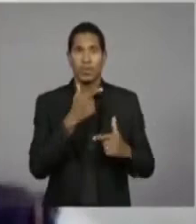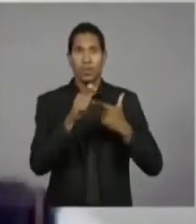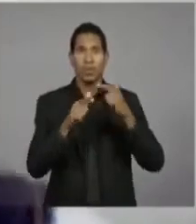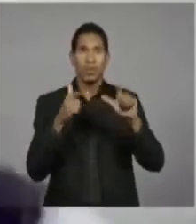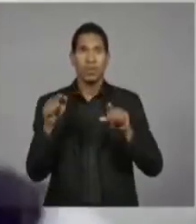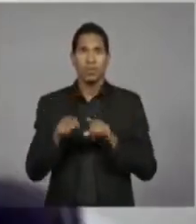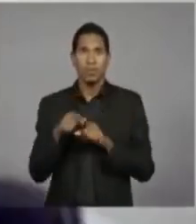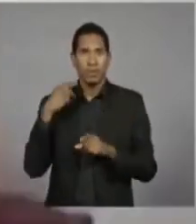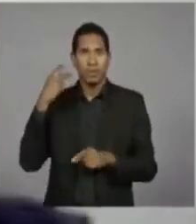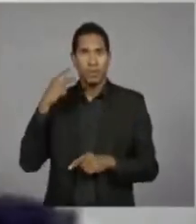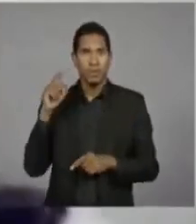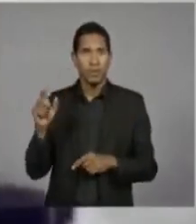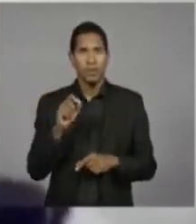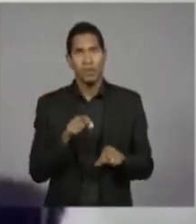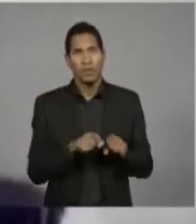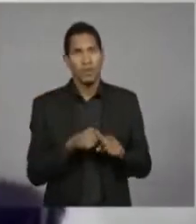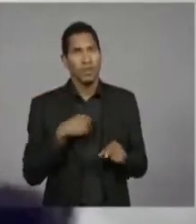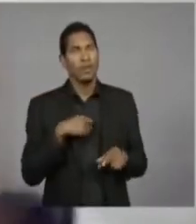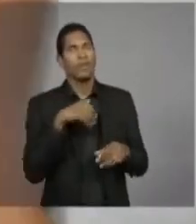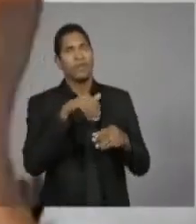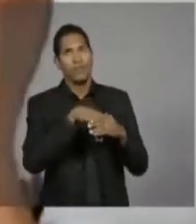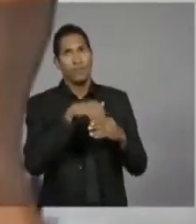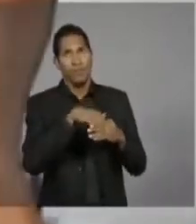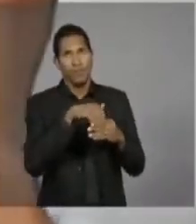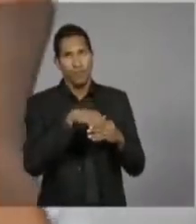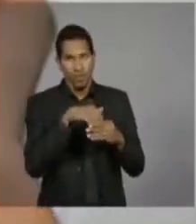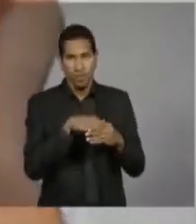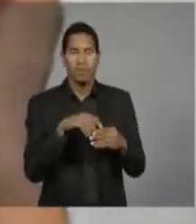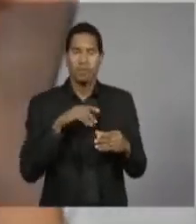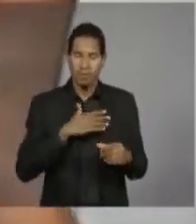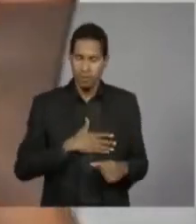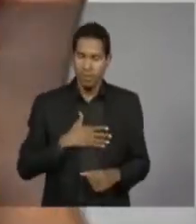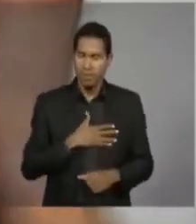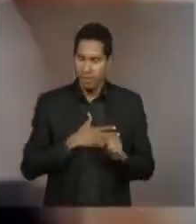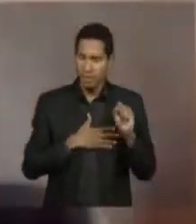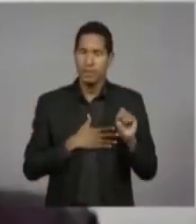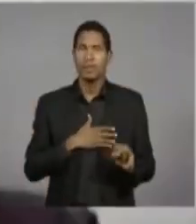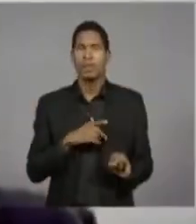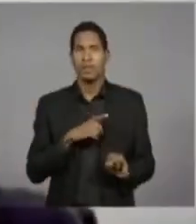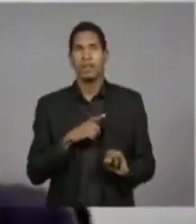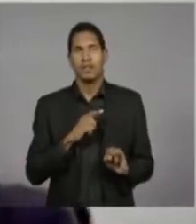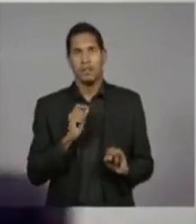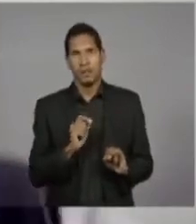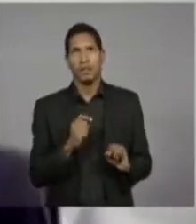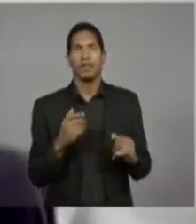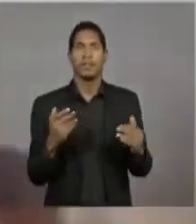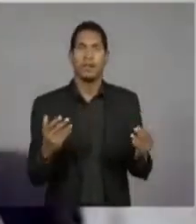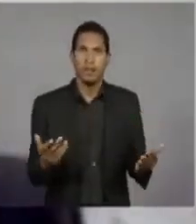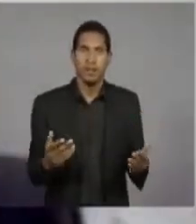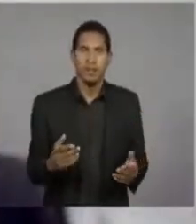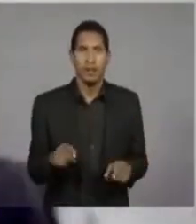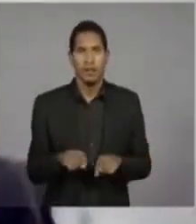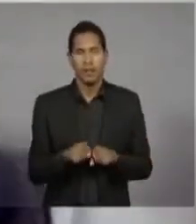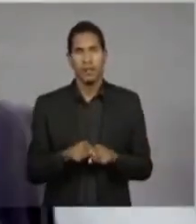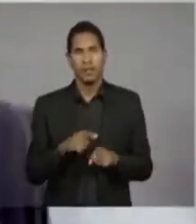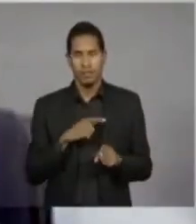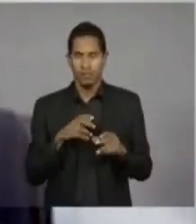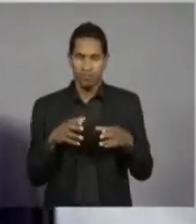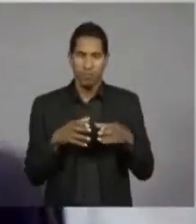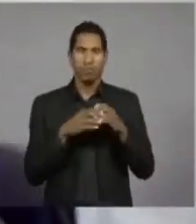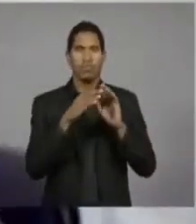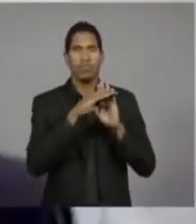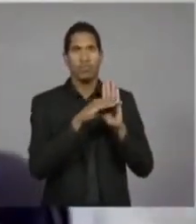e candidatos em quem eu mesma votaria, com quem eu teria muito prazer de montar a frente parlamentar,